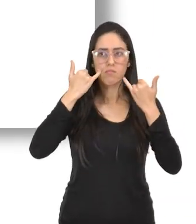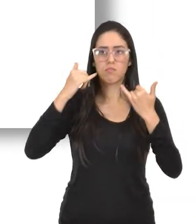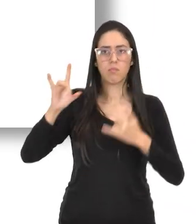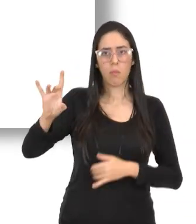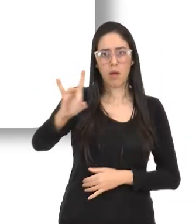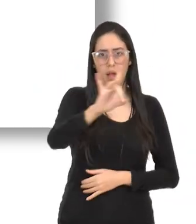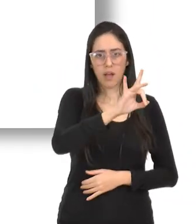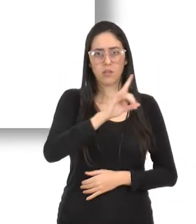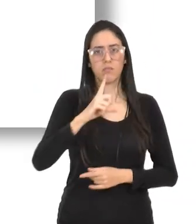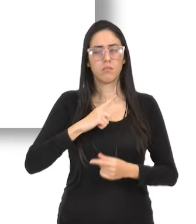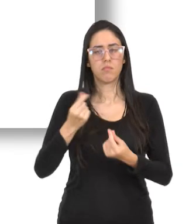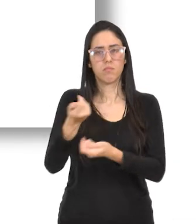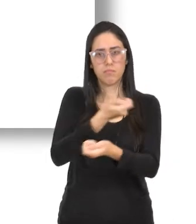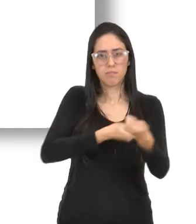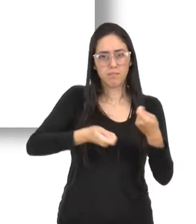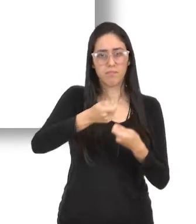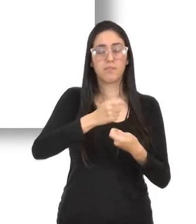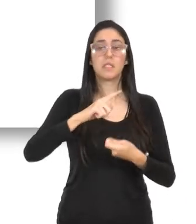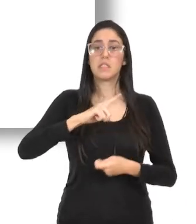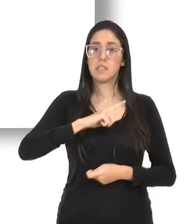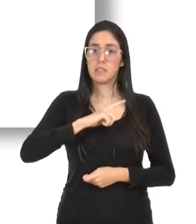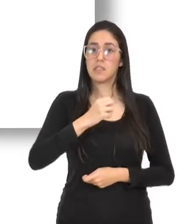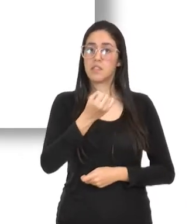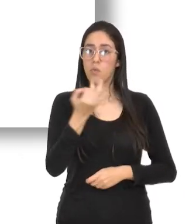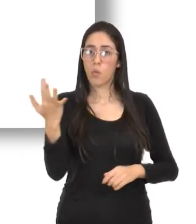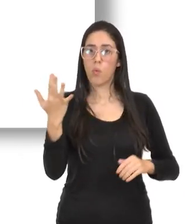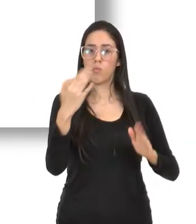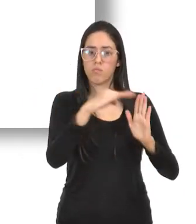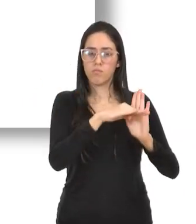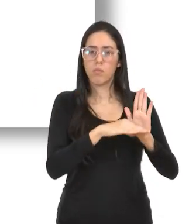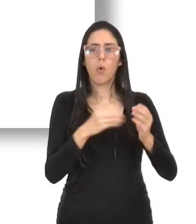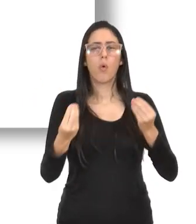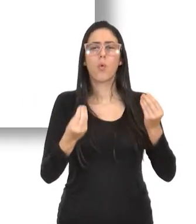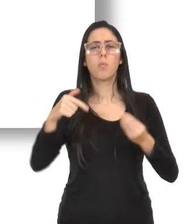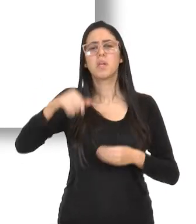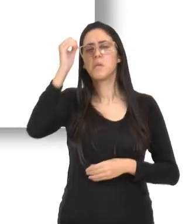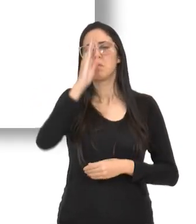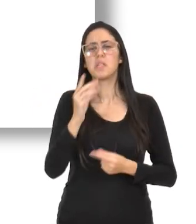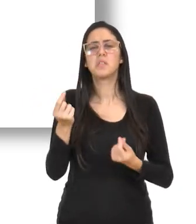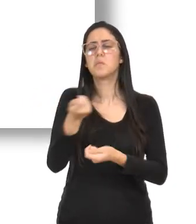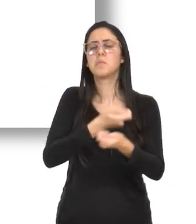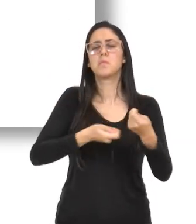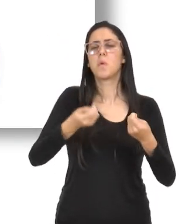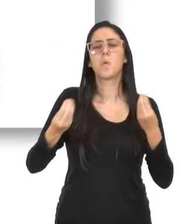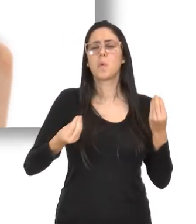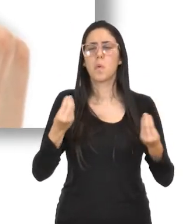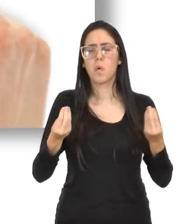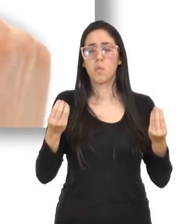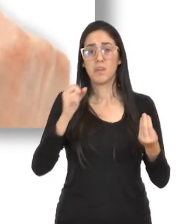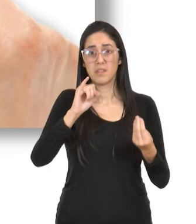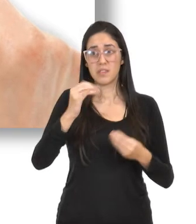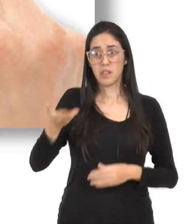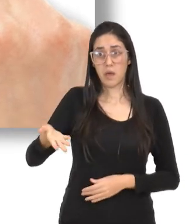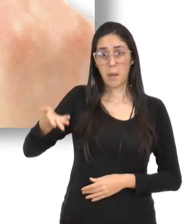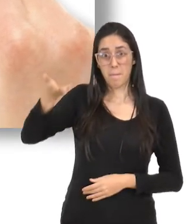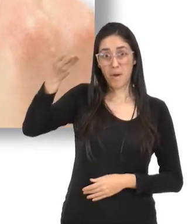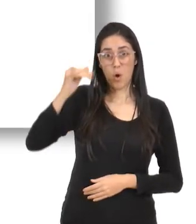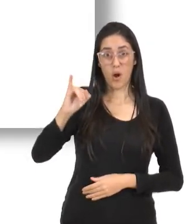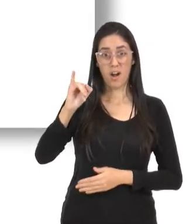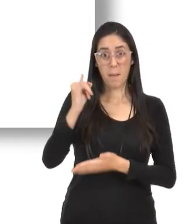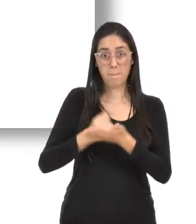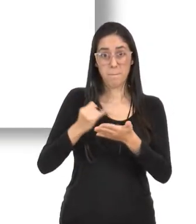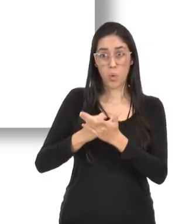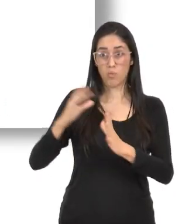movimentações financeiras, é possível criar índices que apontam como está a movimentação econômica. Quanto maior for a arrecadação